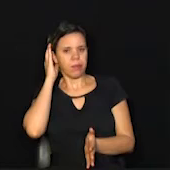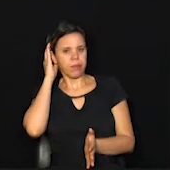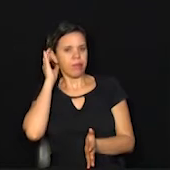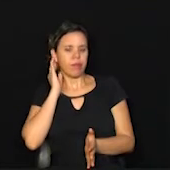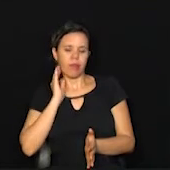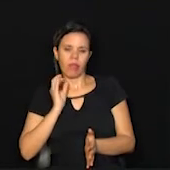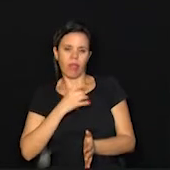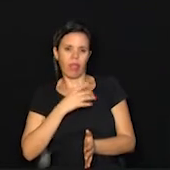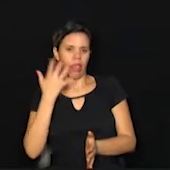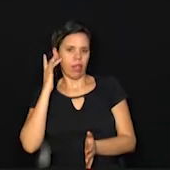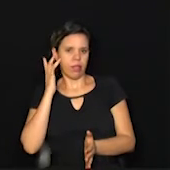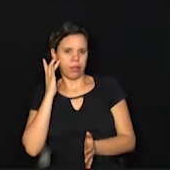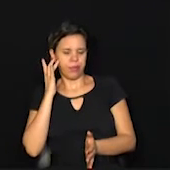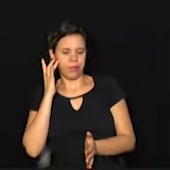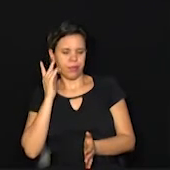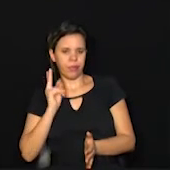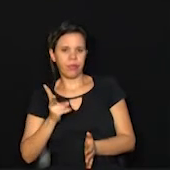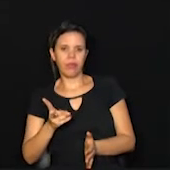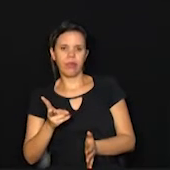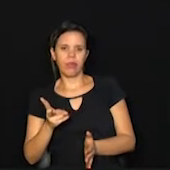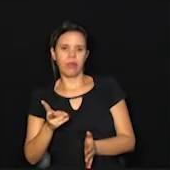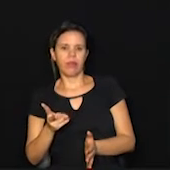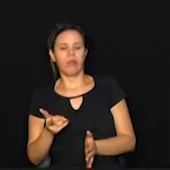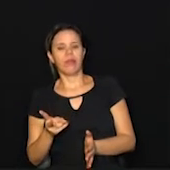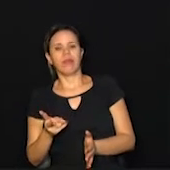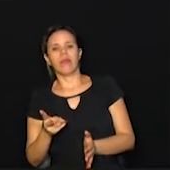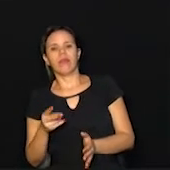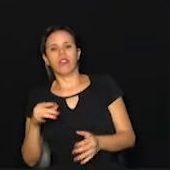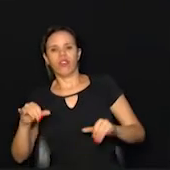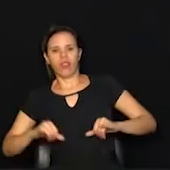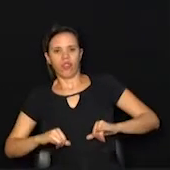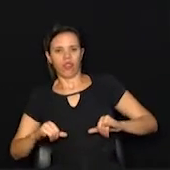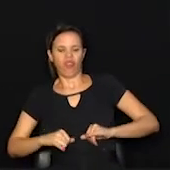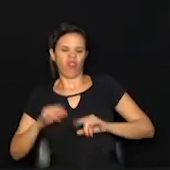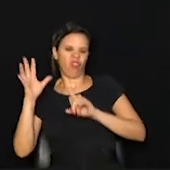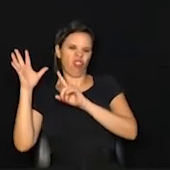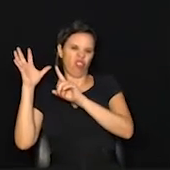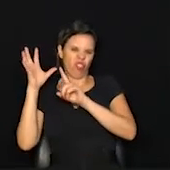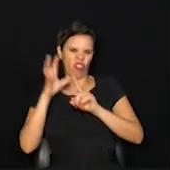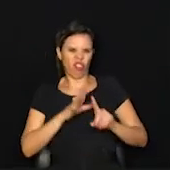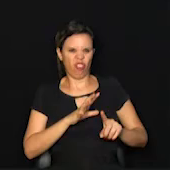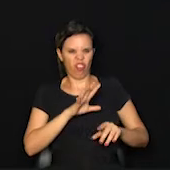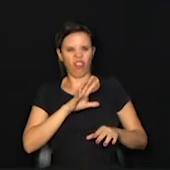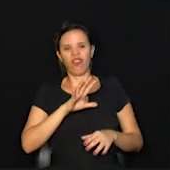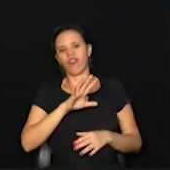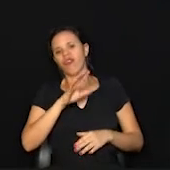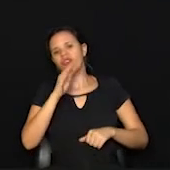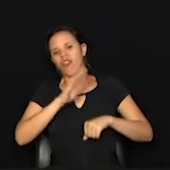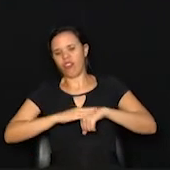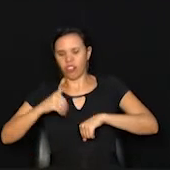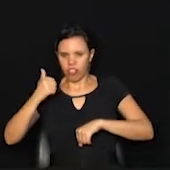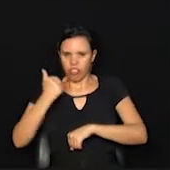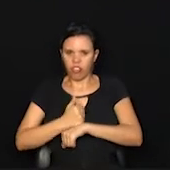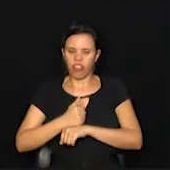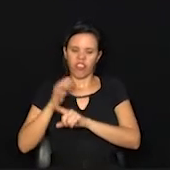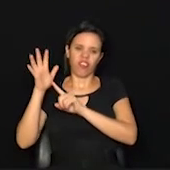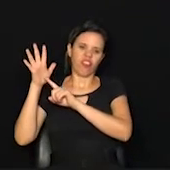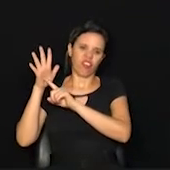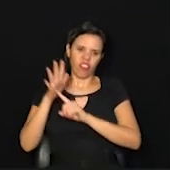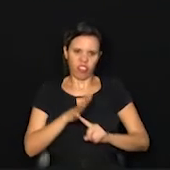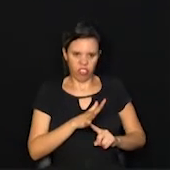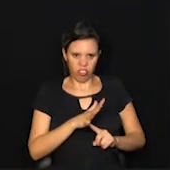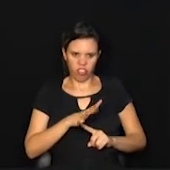aos a gente vai sempre ficar a vantagem de golpe militar de tutela Militar de repressão